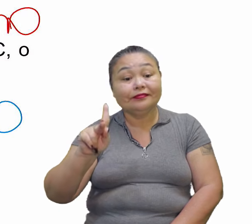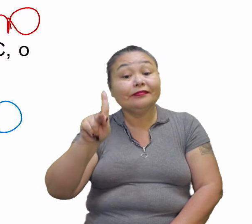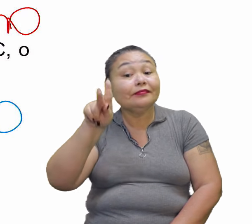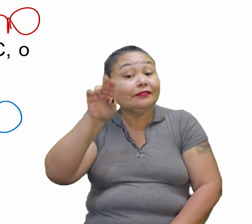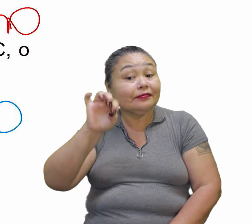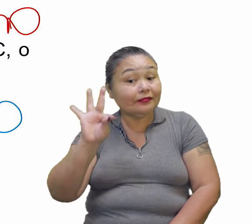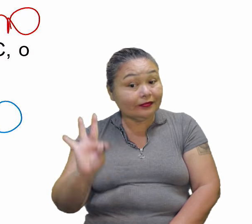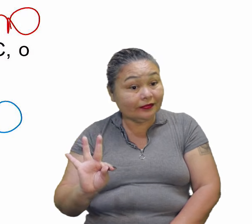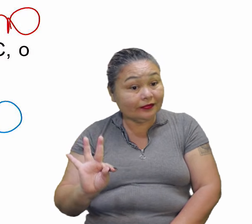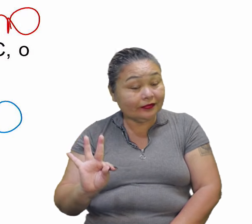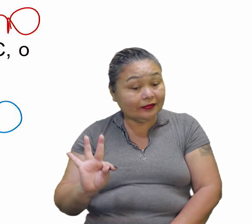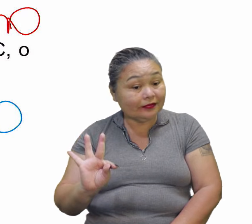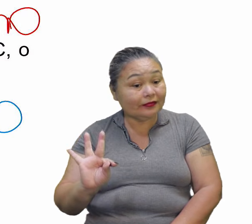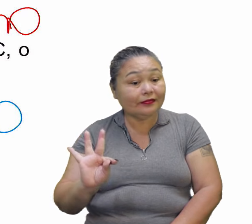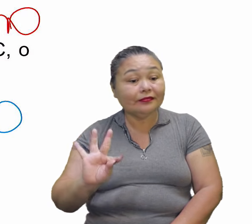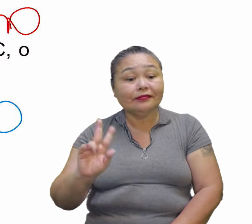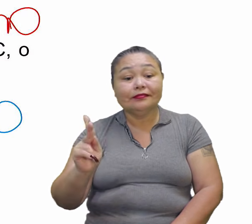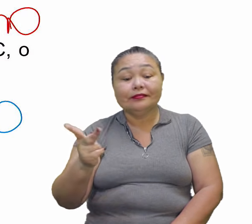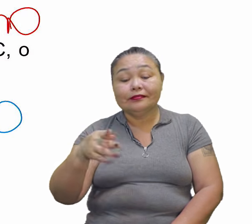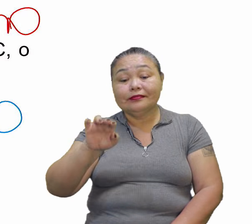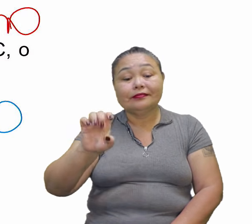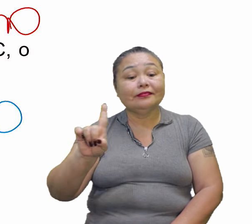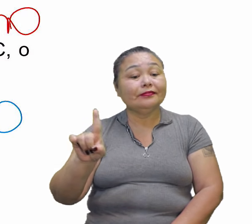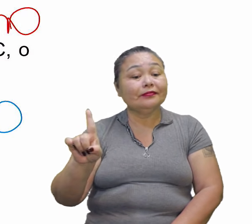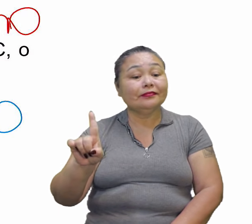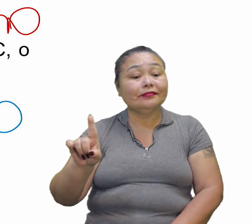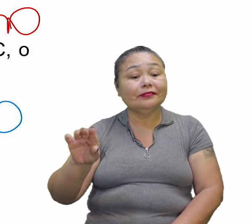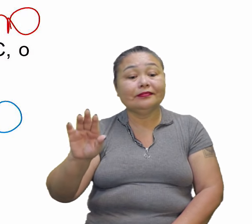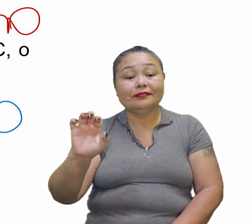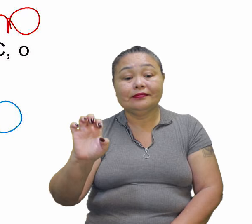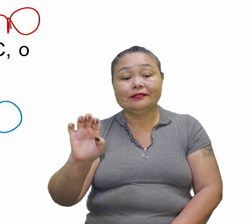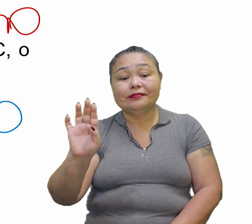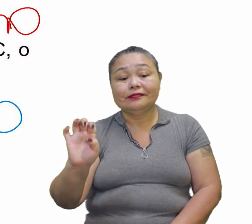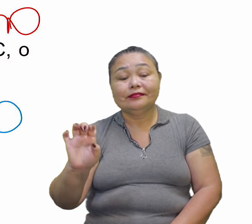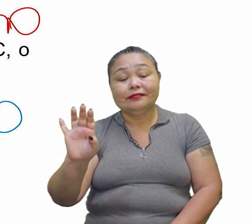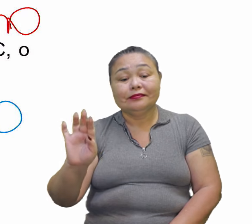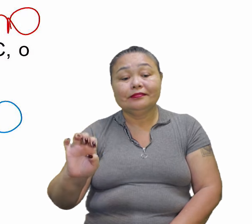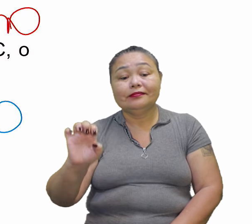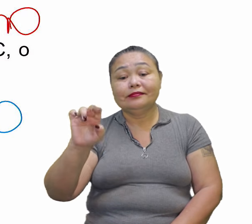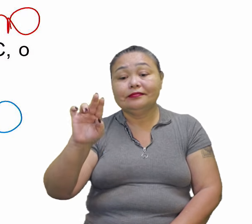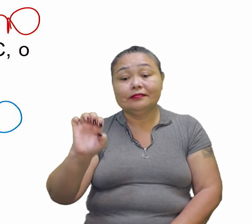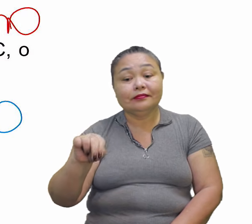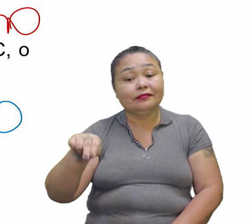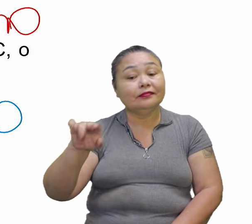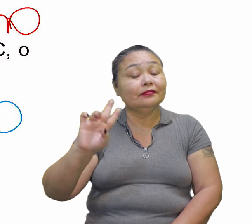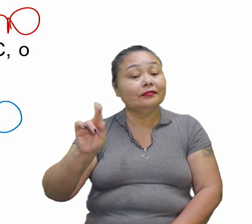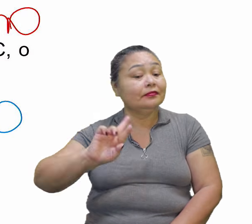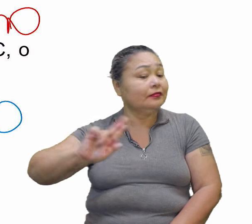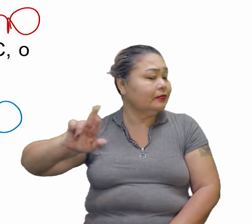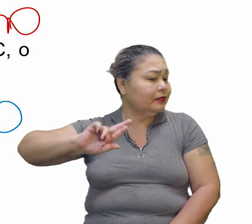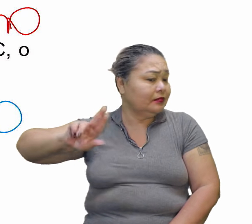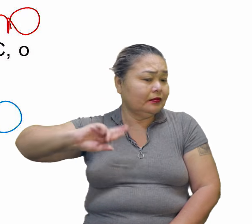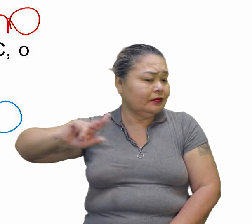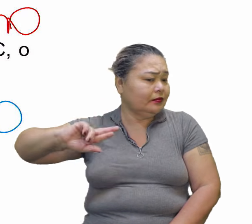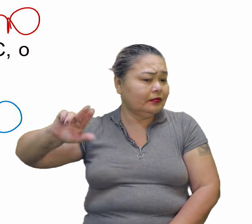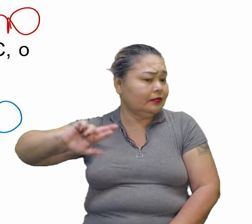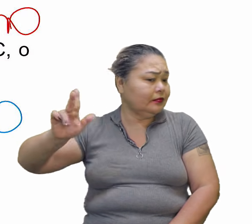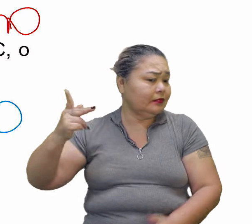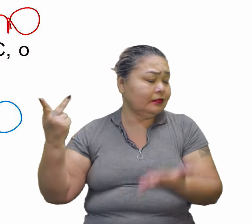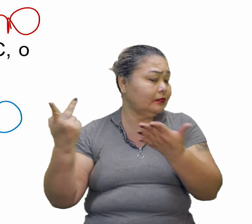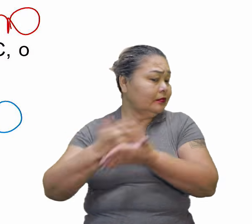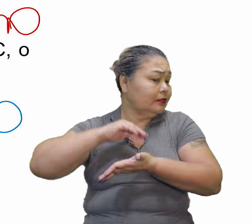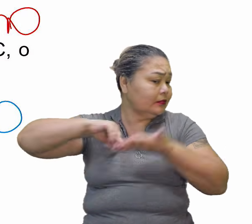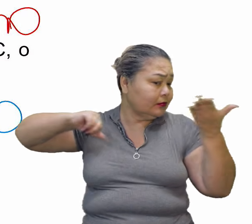Não. Vai ser pente aqui? Não. Aqui nem vai, ó, gente. Tem um en aqui. Significa que seria alceno. Nem entra. D e E já